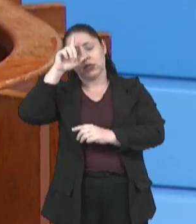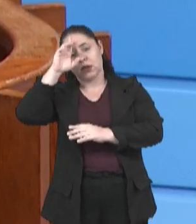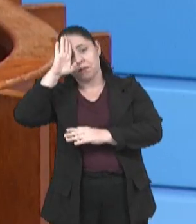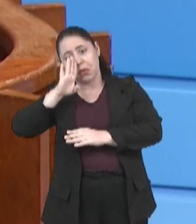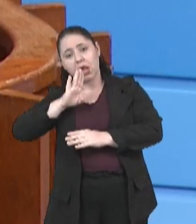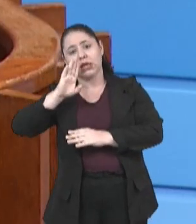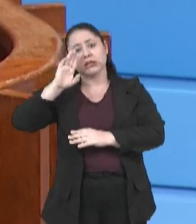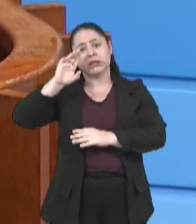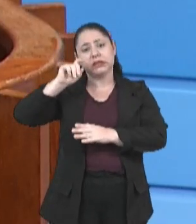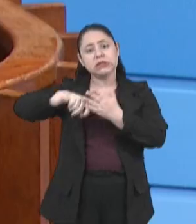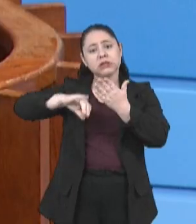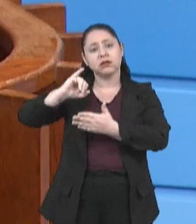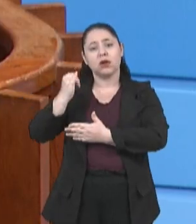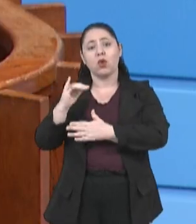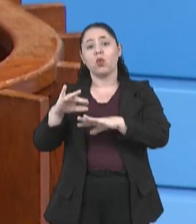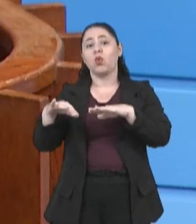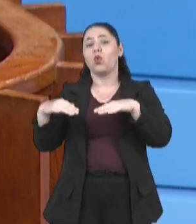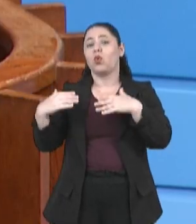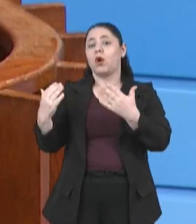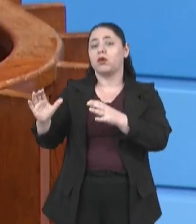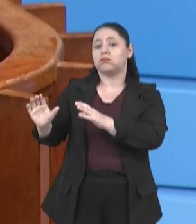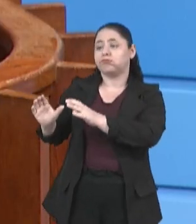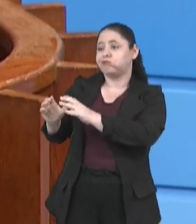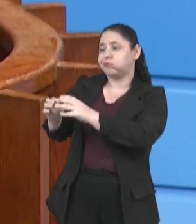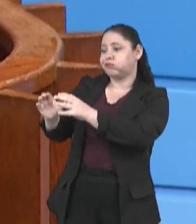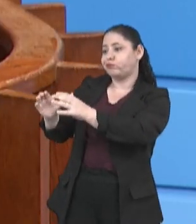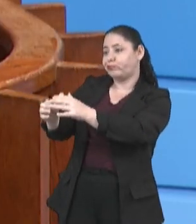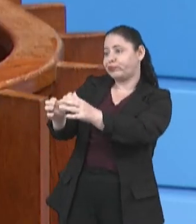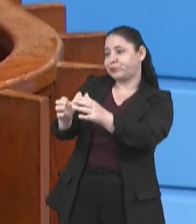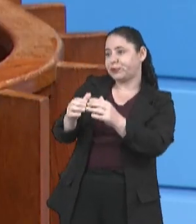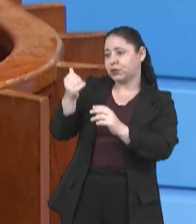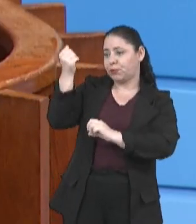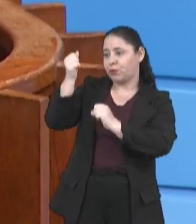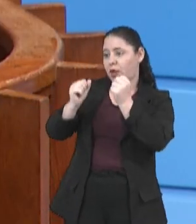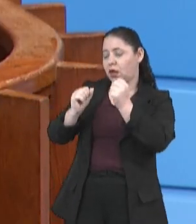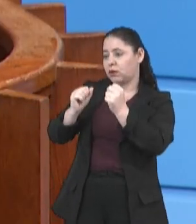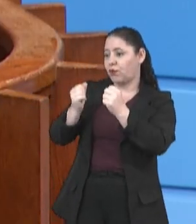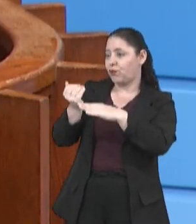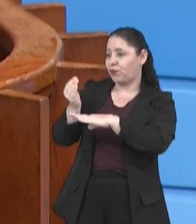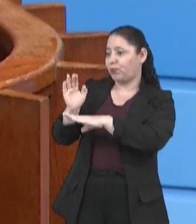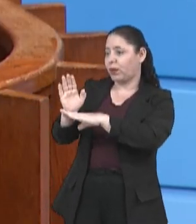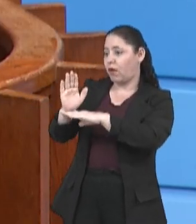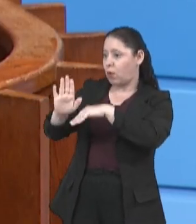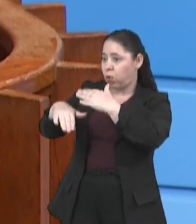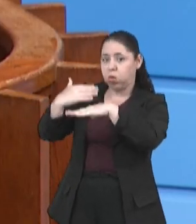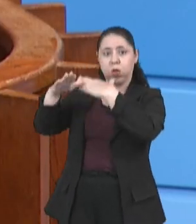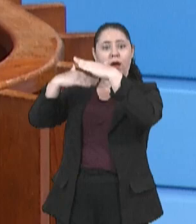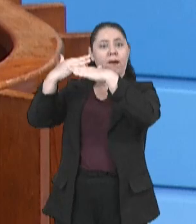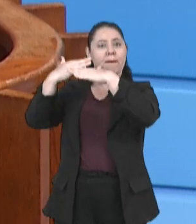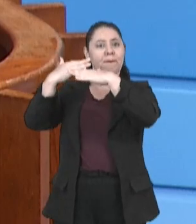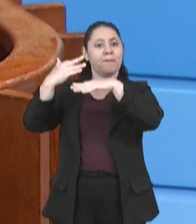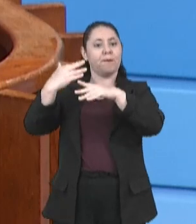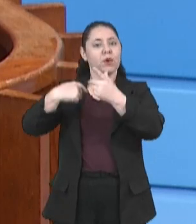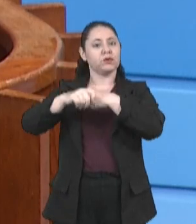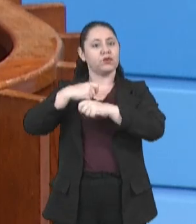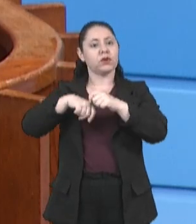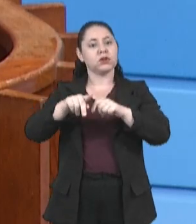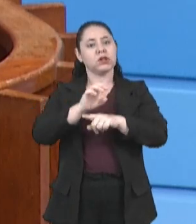debate sobre que setores, né, nós vamos beneficiar para alavancar o desenvolvimento do